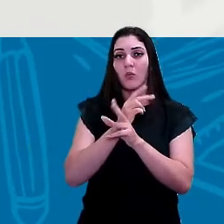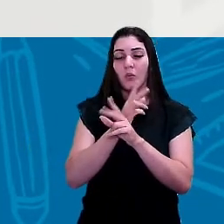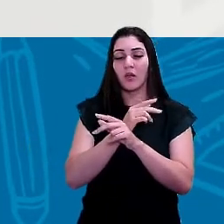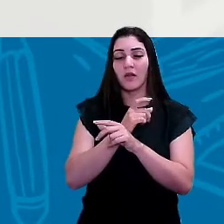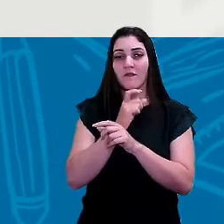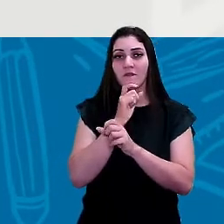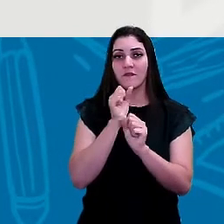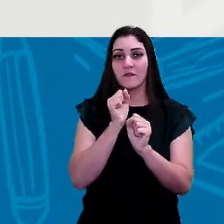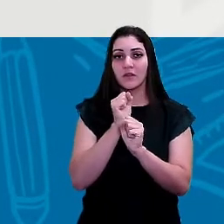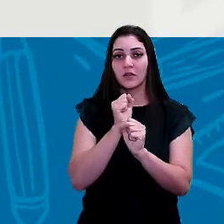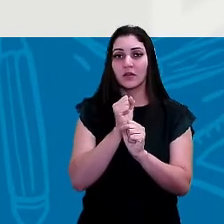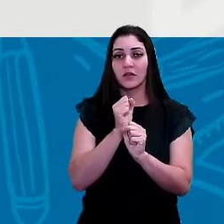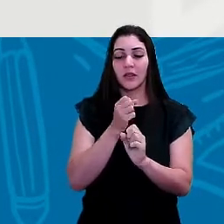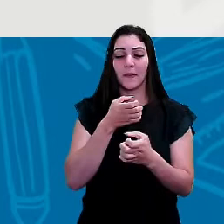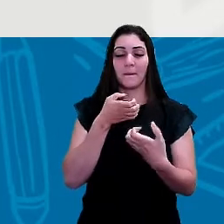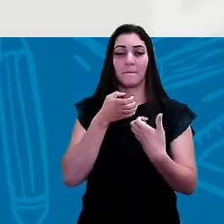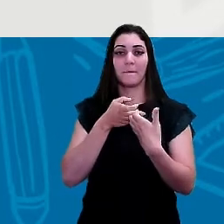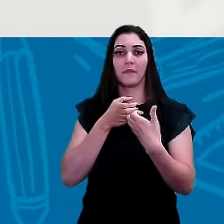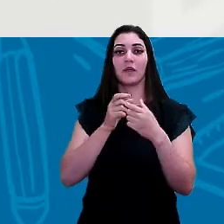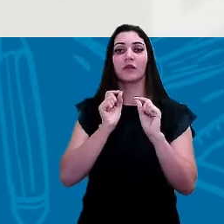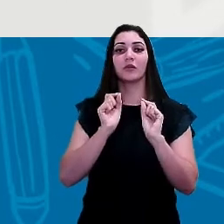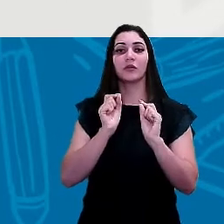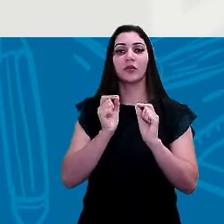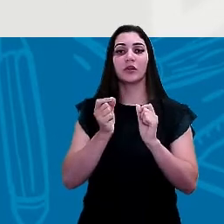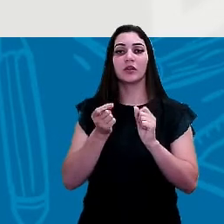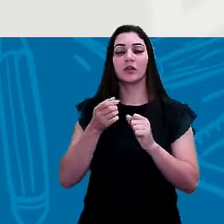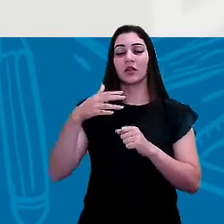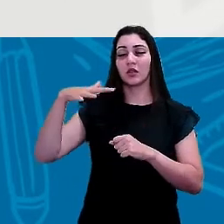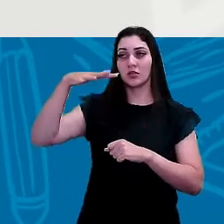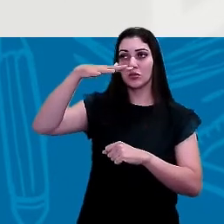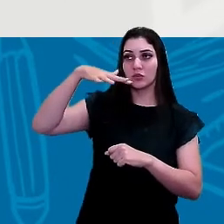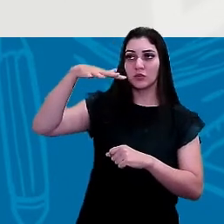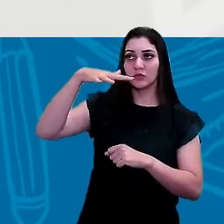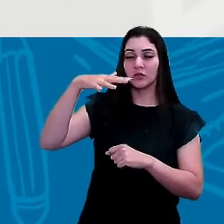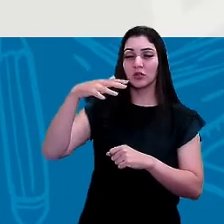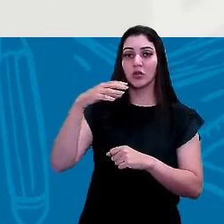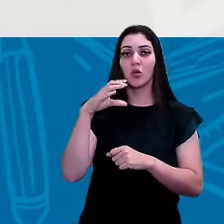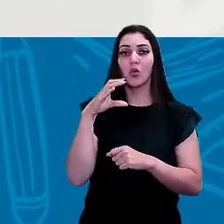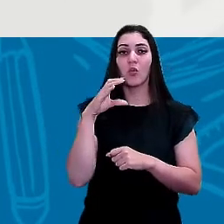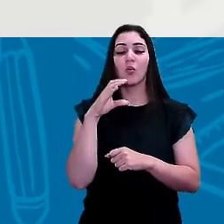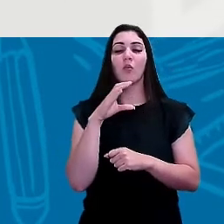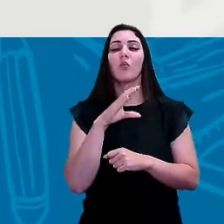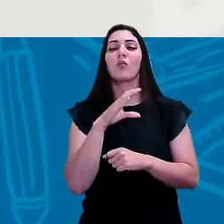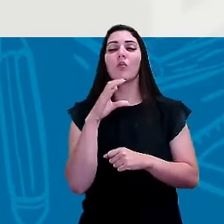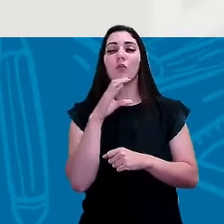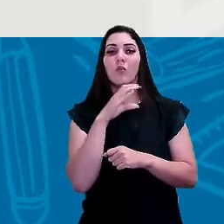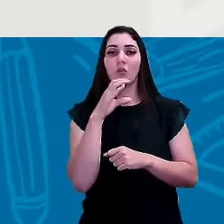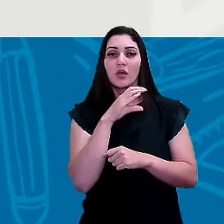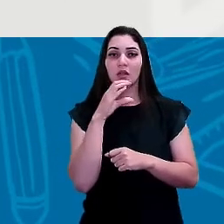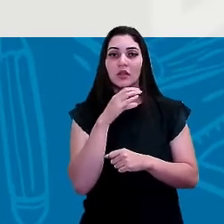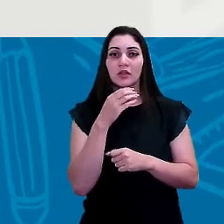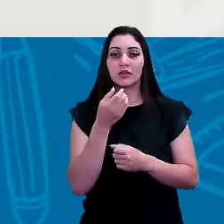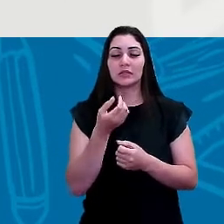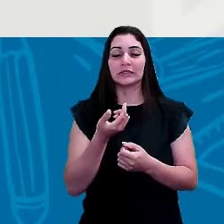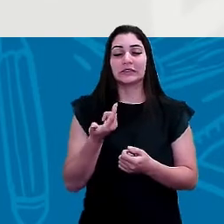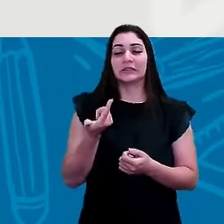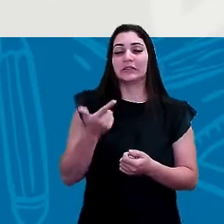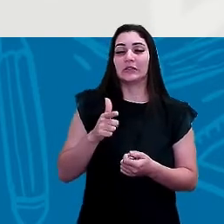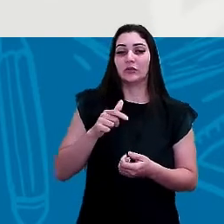próximo à superfície e o ar quente, que é mais leve, localizado um pouco mais acima, ele não desce. Então não há essa